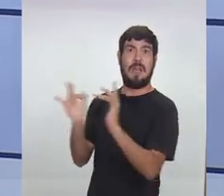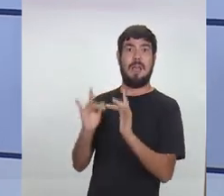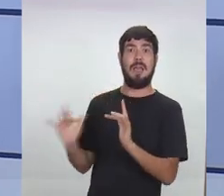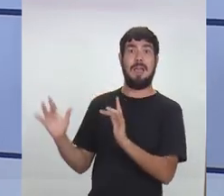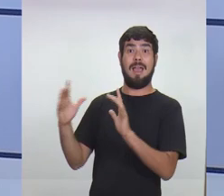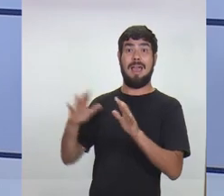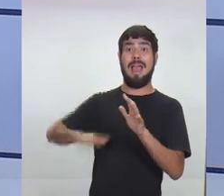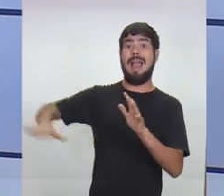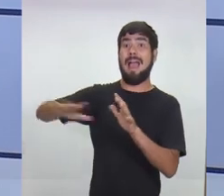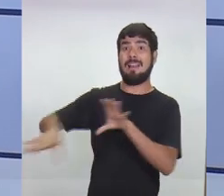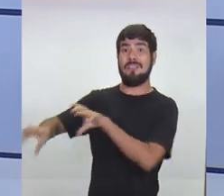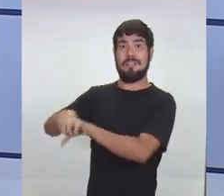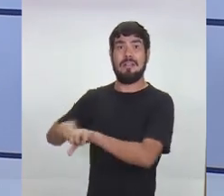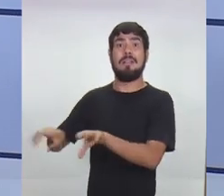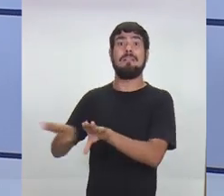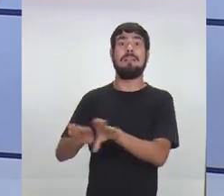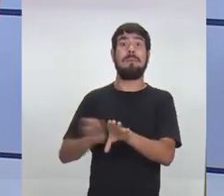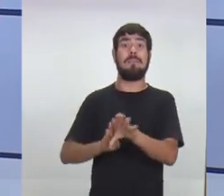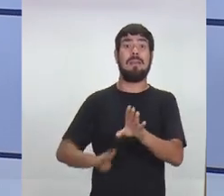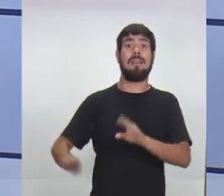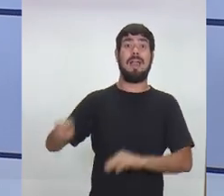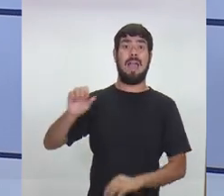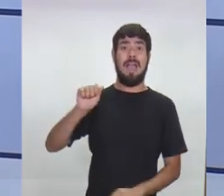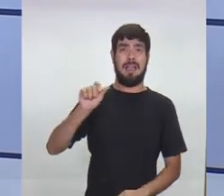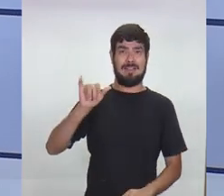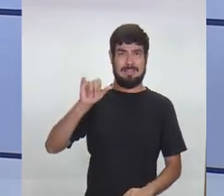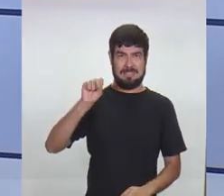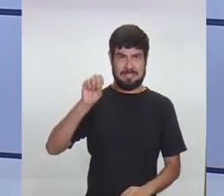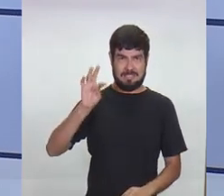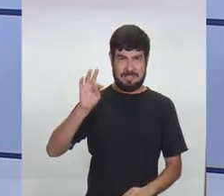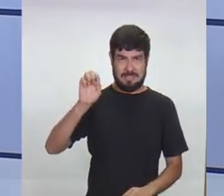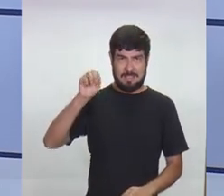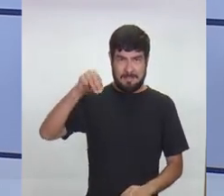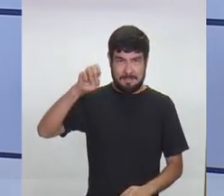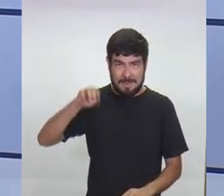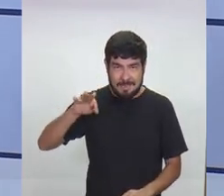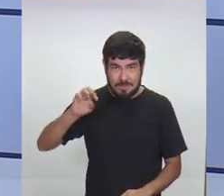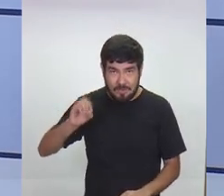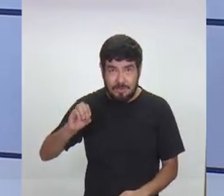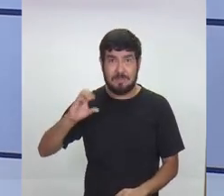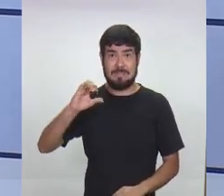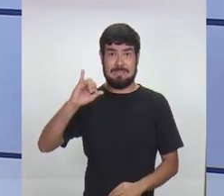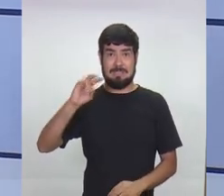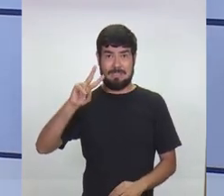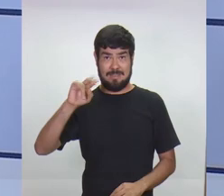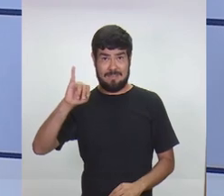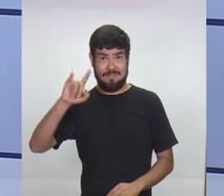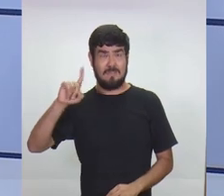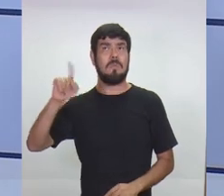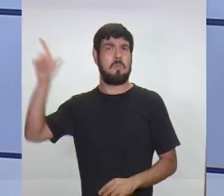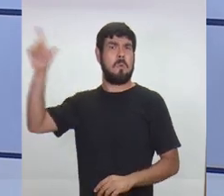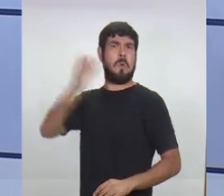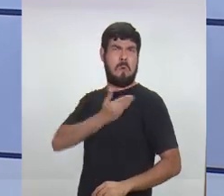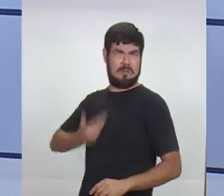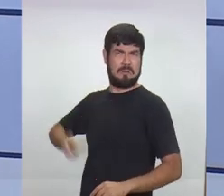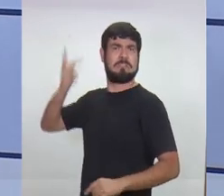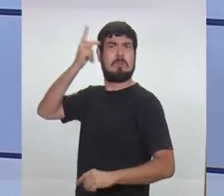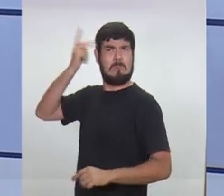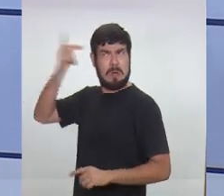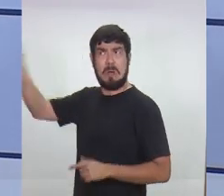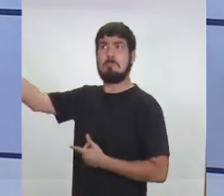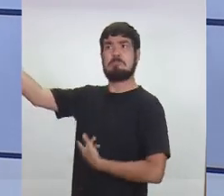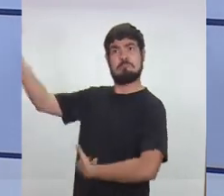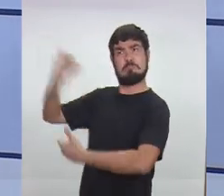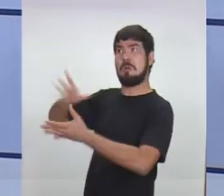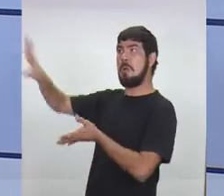civil que é um projeto exitoso que foi feito em são paulo pelo governador márcio frança que nós queremos também dar uma oportunidade para esse